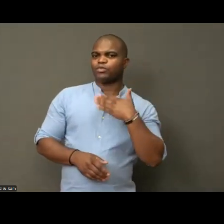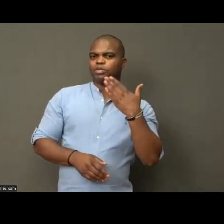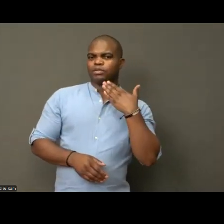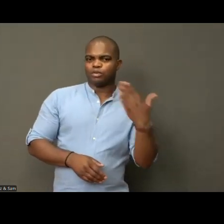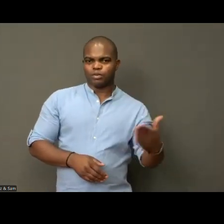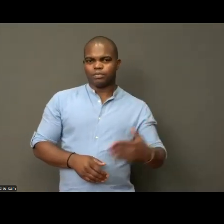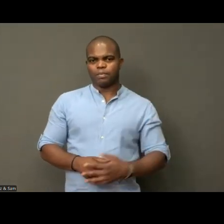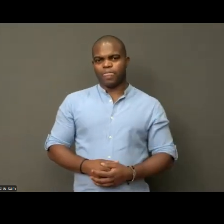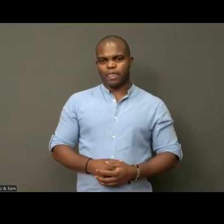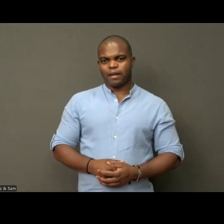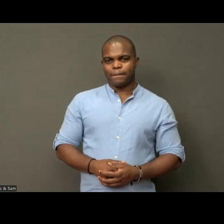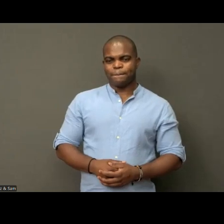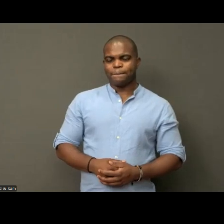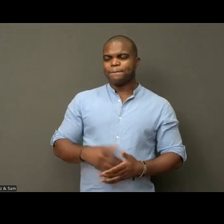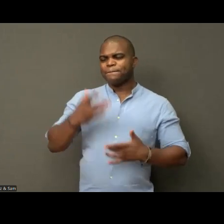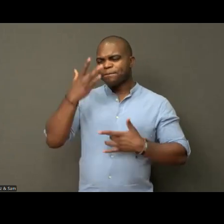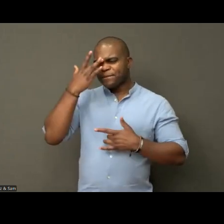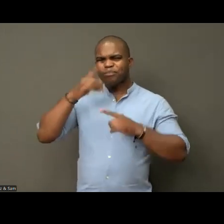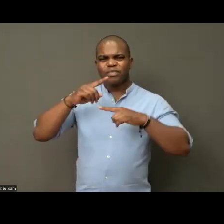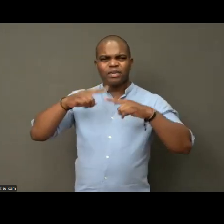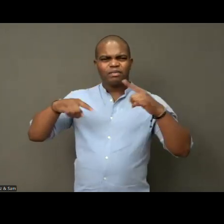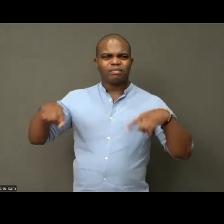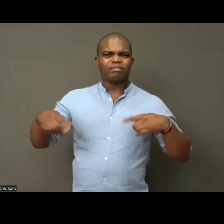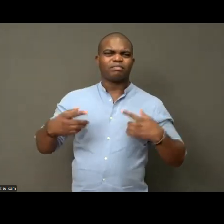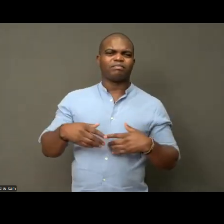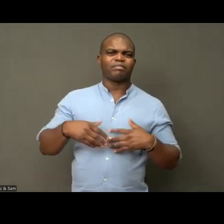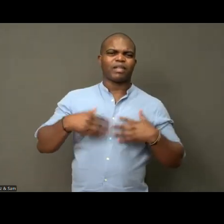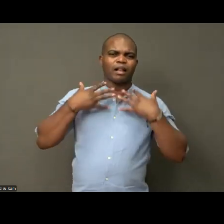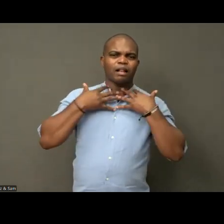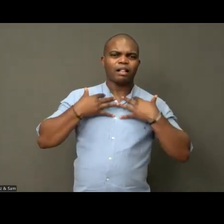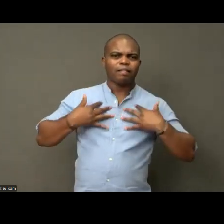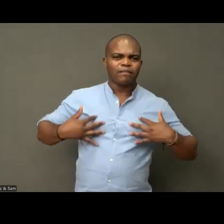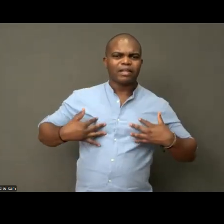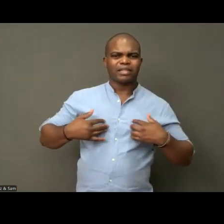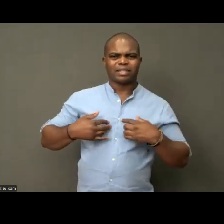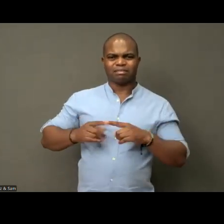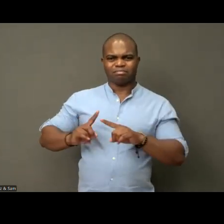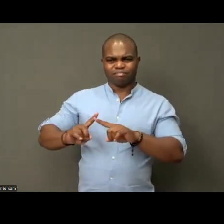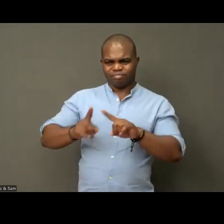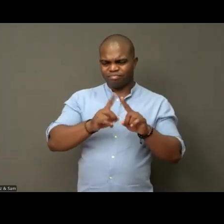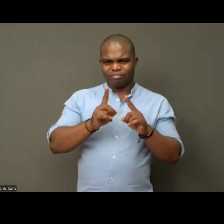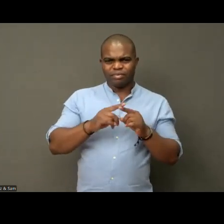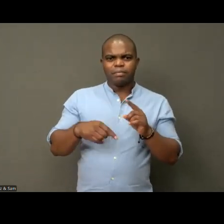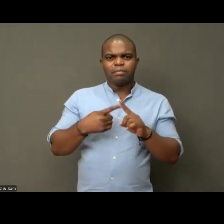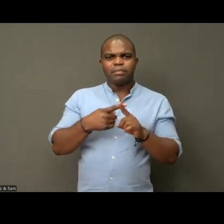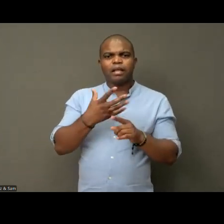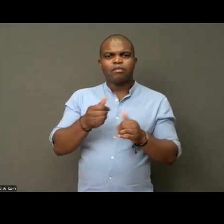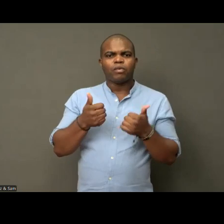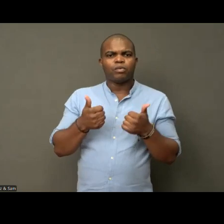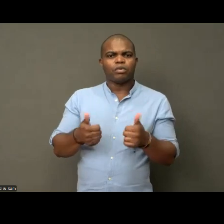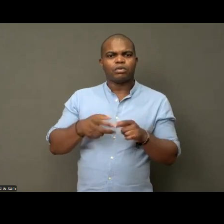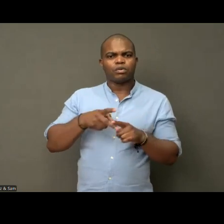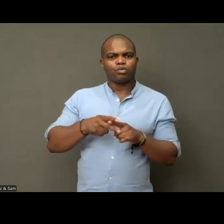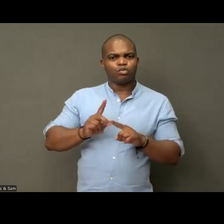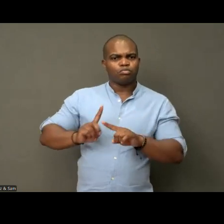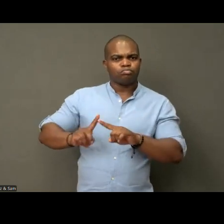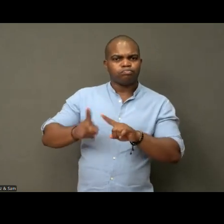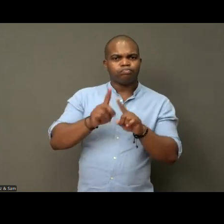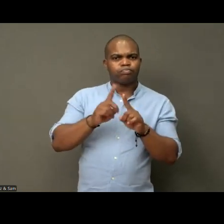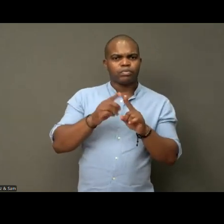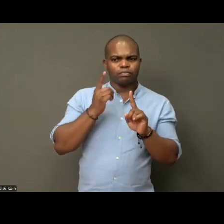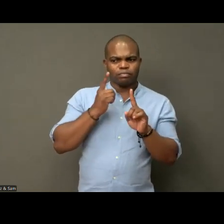C e filariose linfática, e também uso de metodologia multiplexo e expansão da